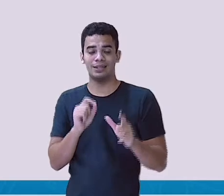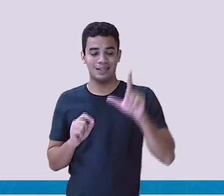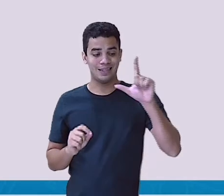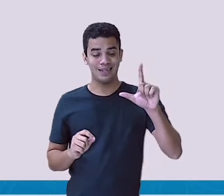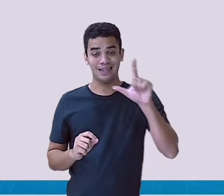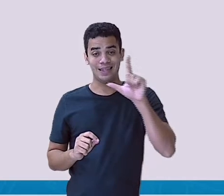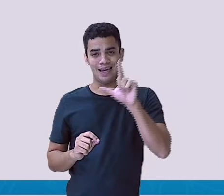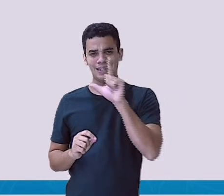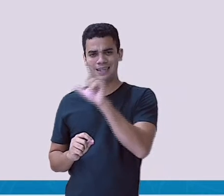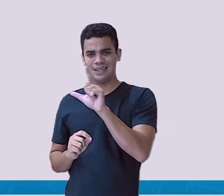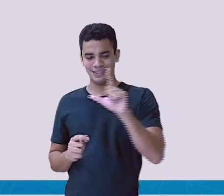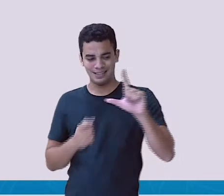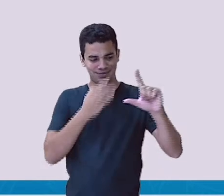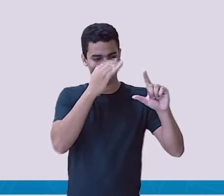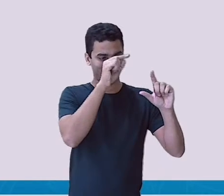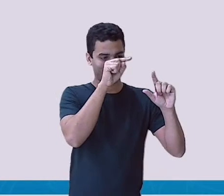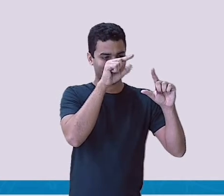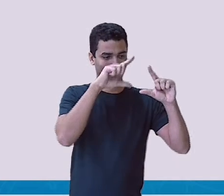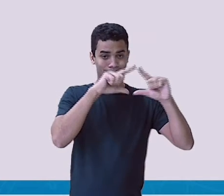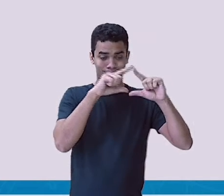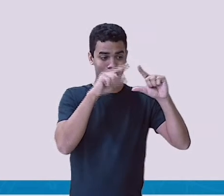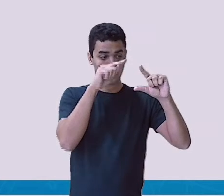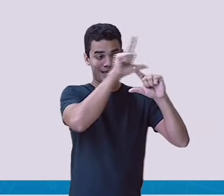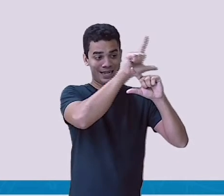lado, né?